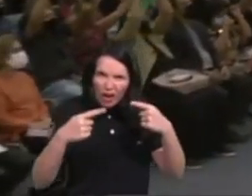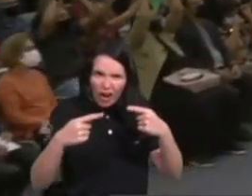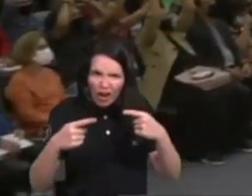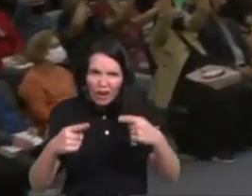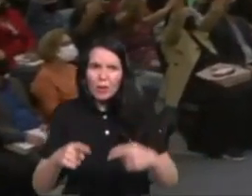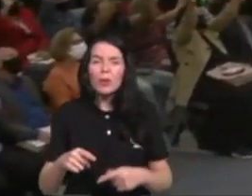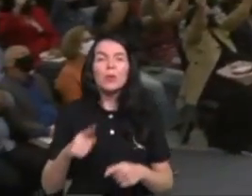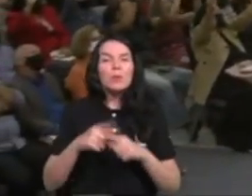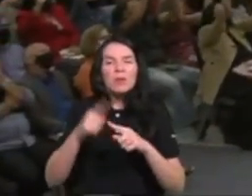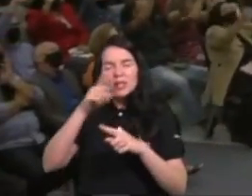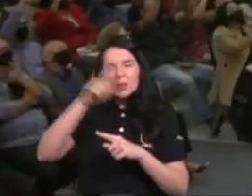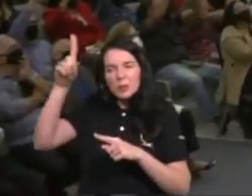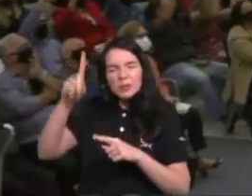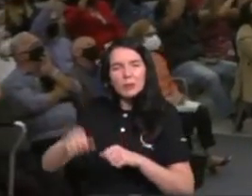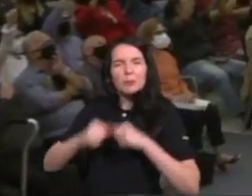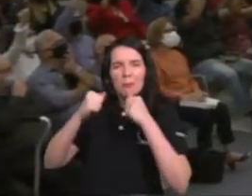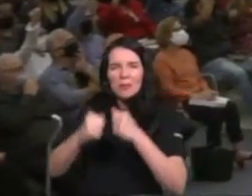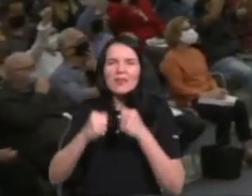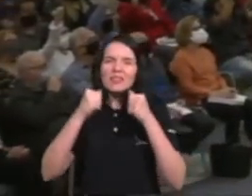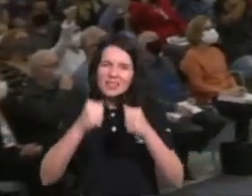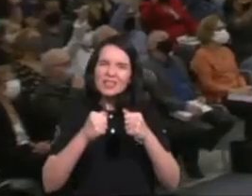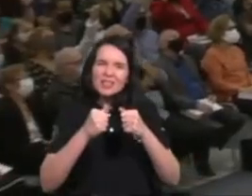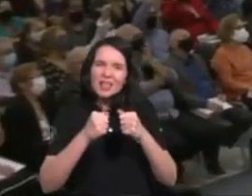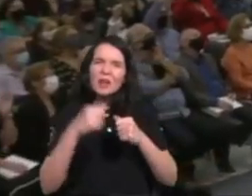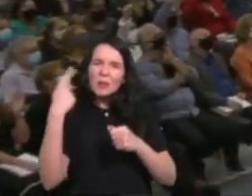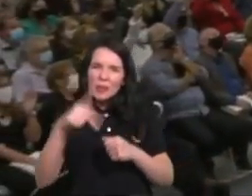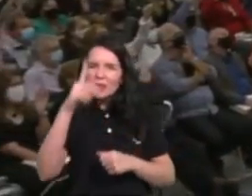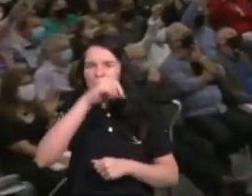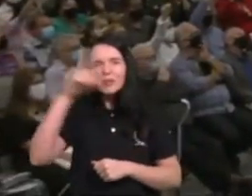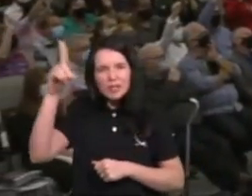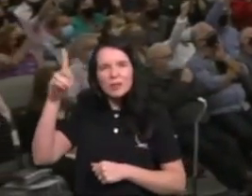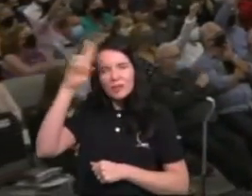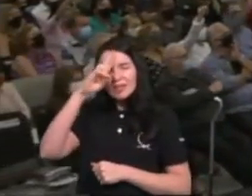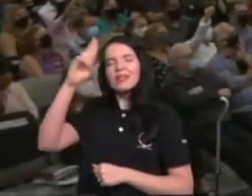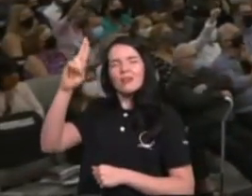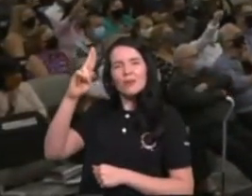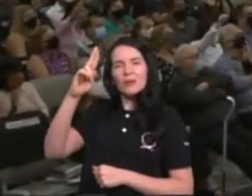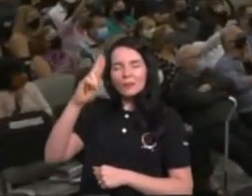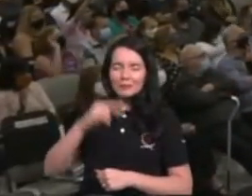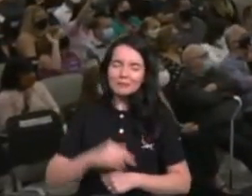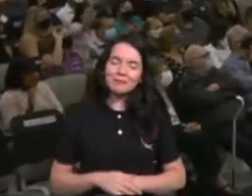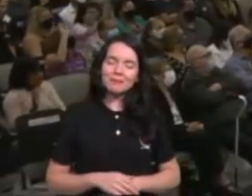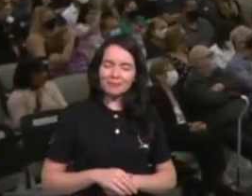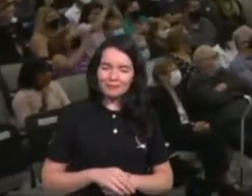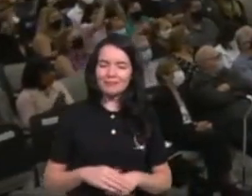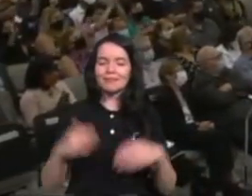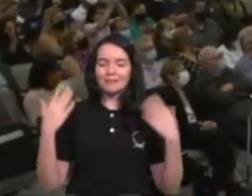porque o Deus todo-poderoso é o teu Deus e o teu Senhor